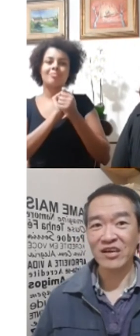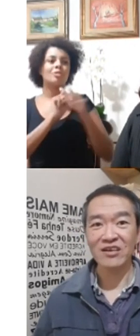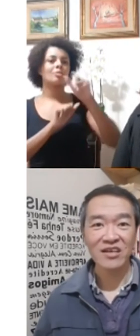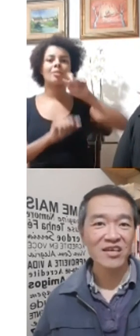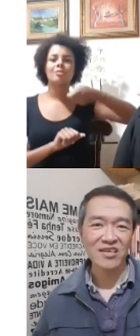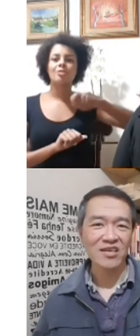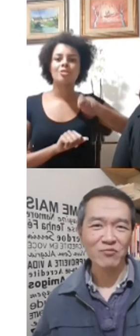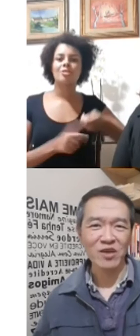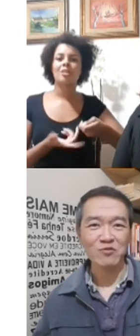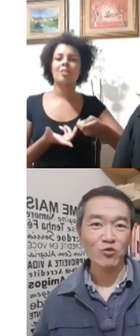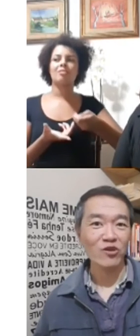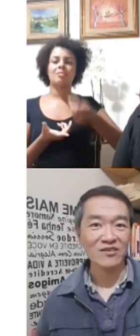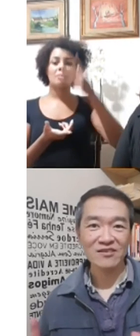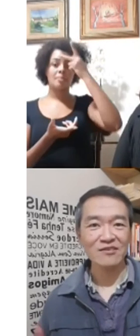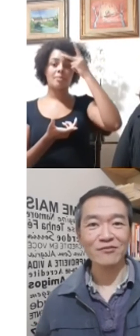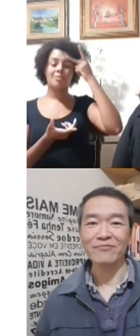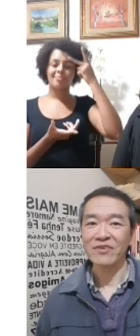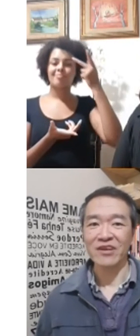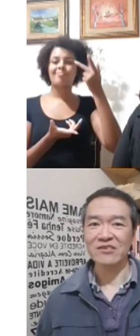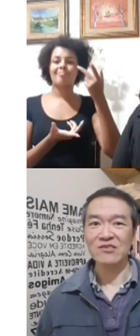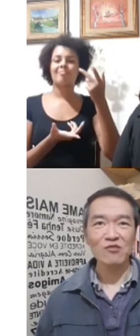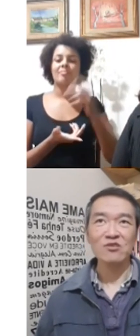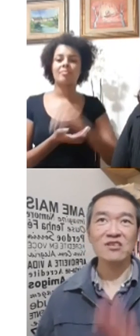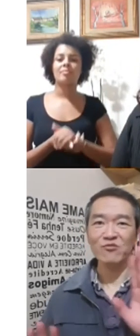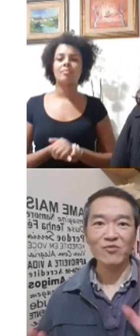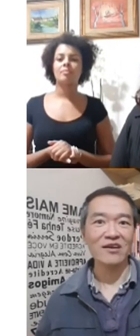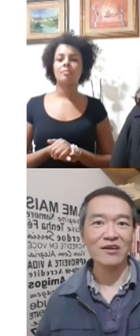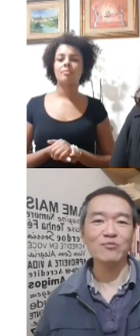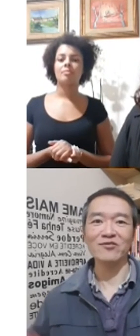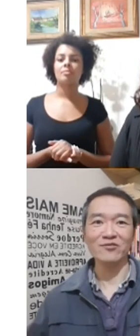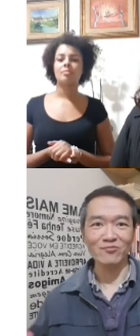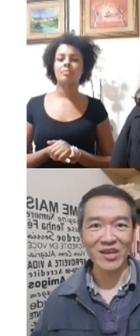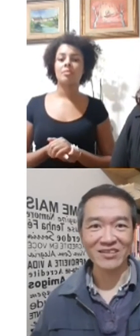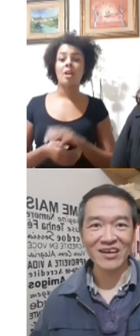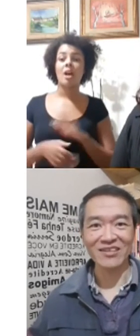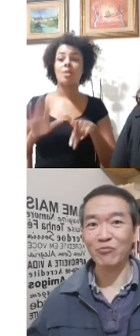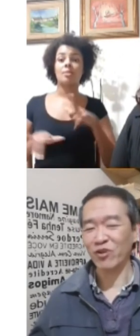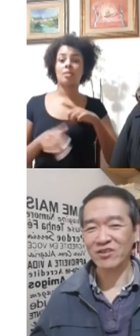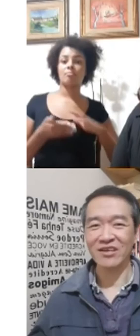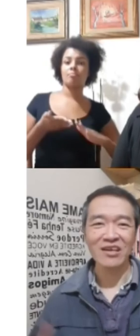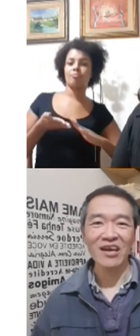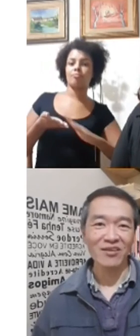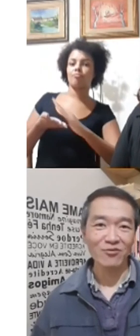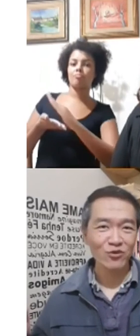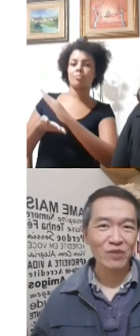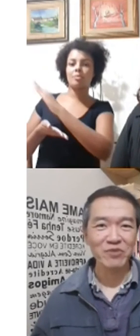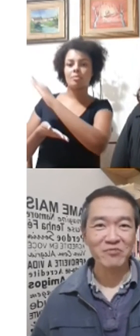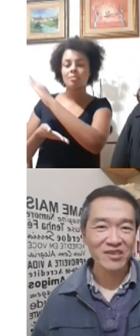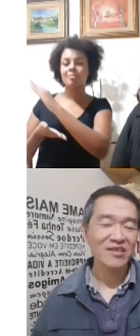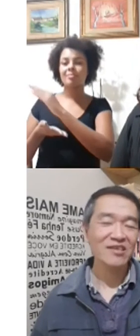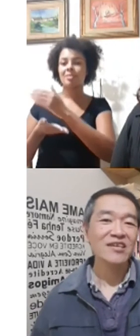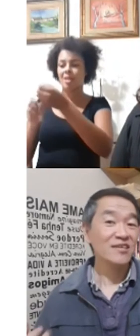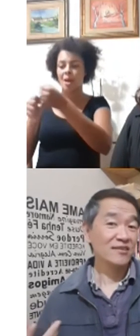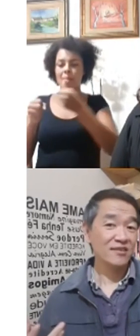para acionar, e mesmo a colocação, né? Às vezes tem uns que tem uma rampa para entrada, a porta é dura